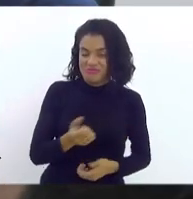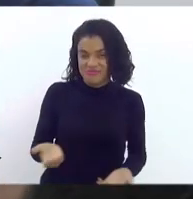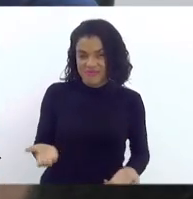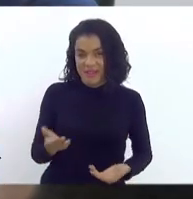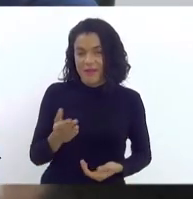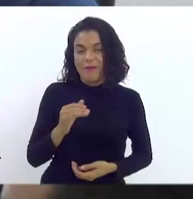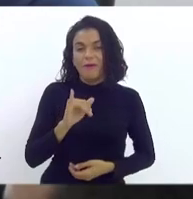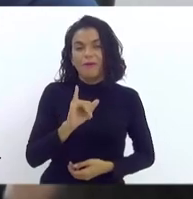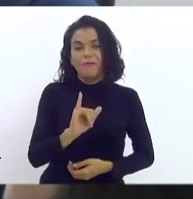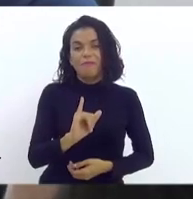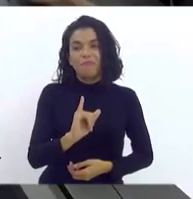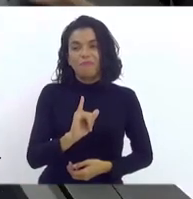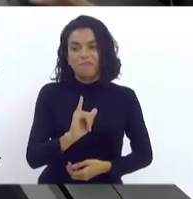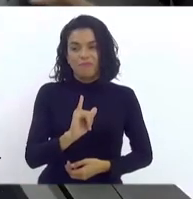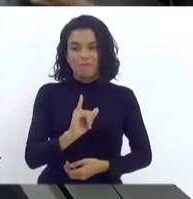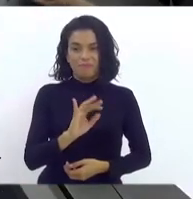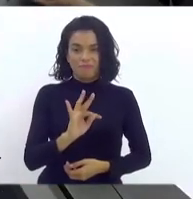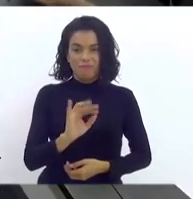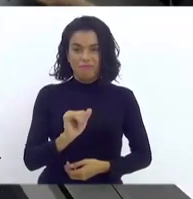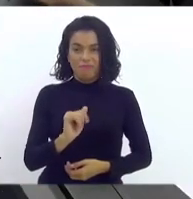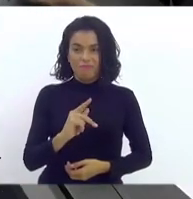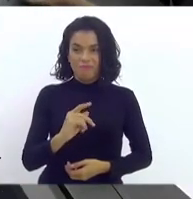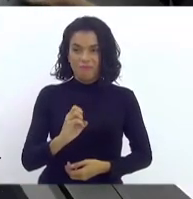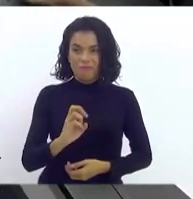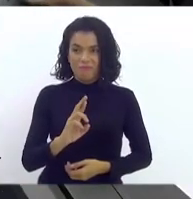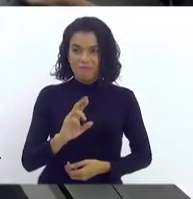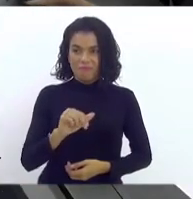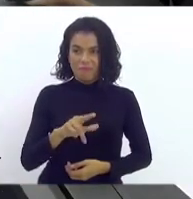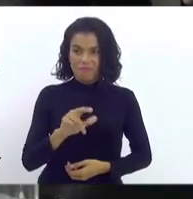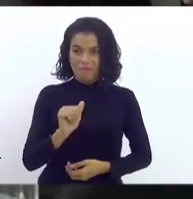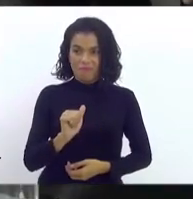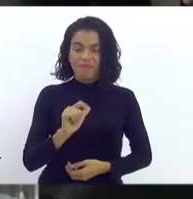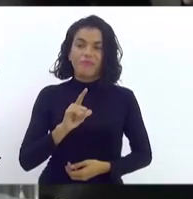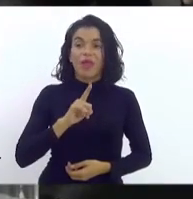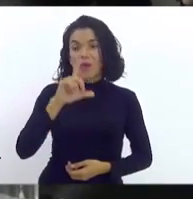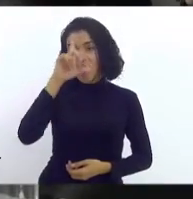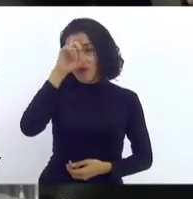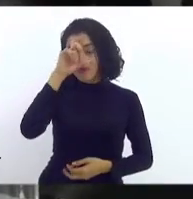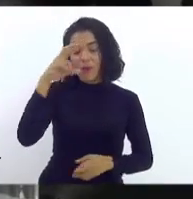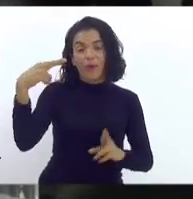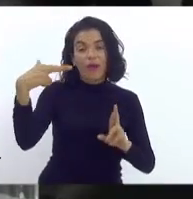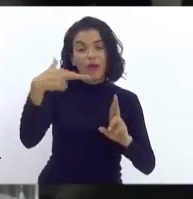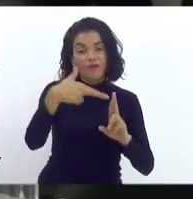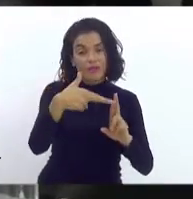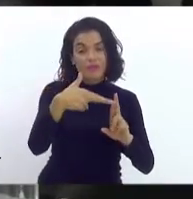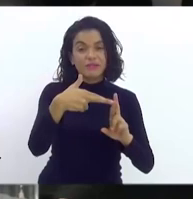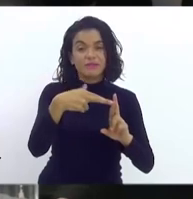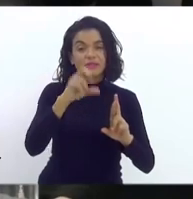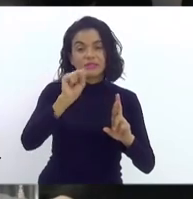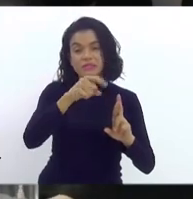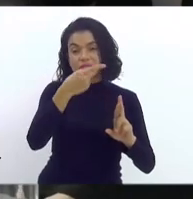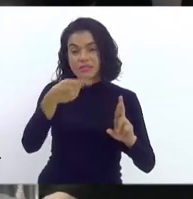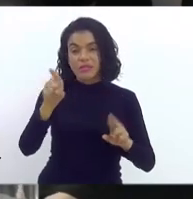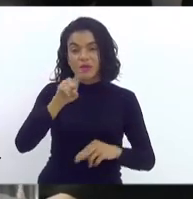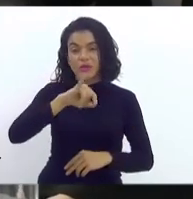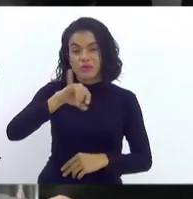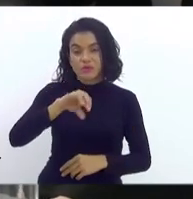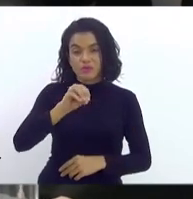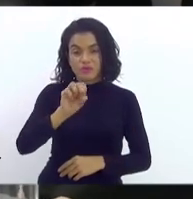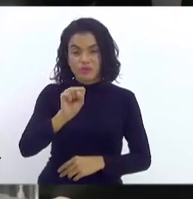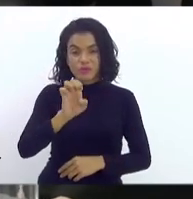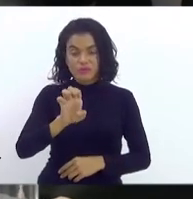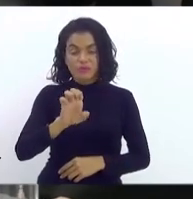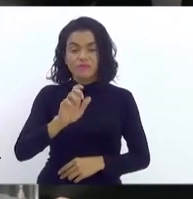Itaperuna tem um caso específico, além de postos de gasolina, tem um hospital lá que é referência, o Hospital São José do Havaí. Eu estive conversando